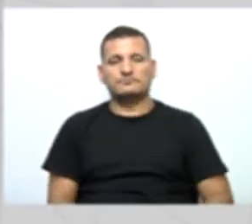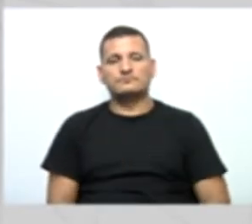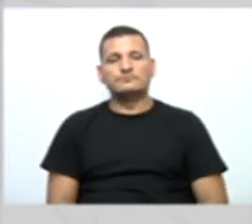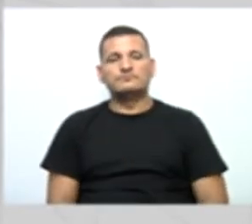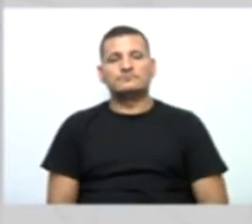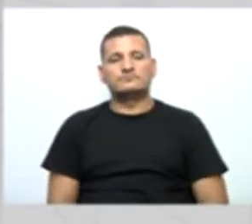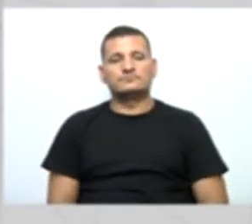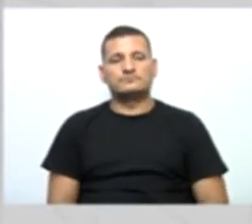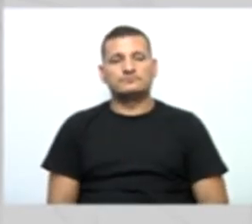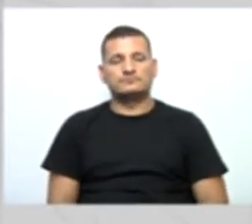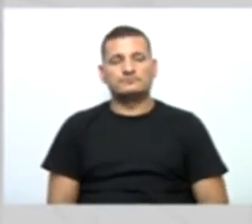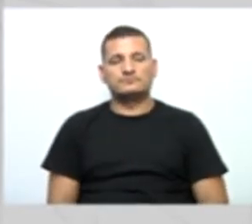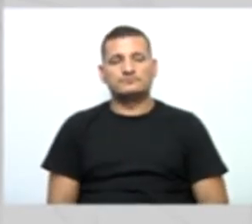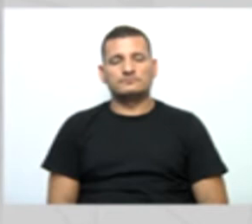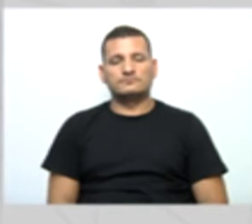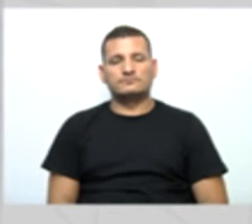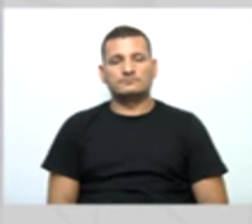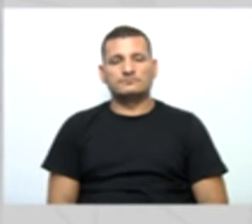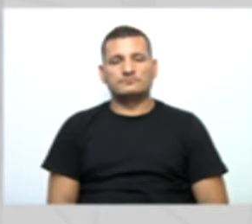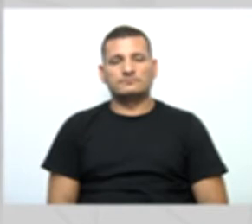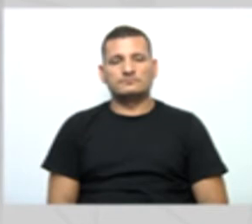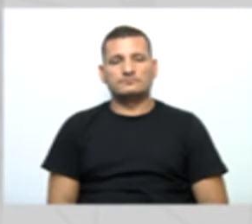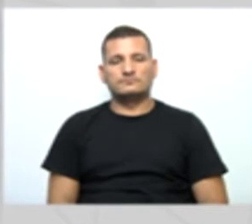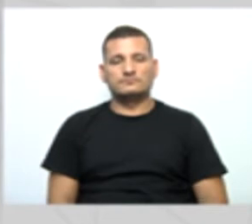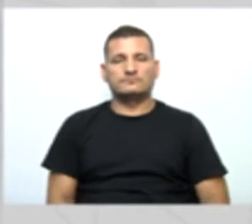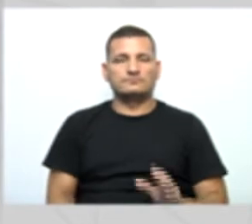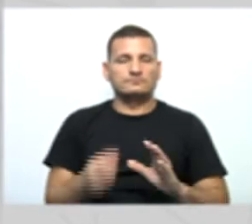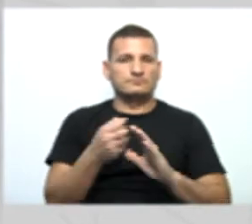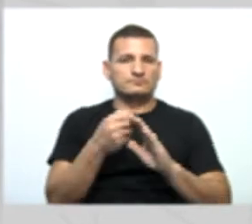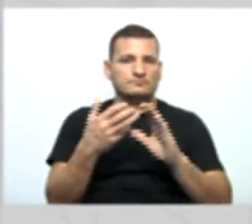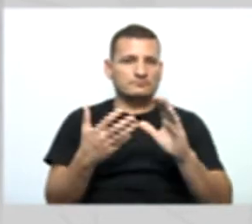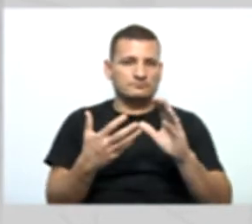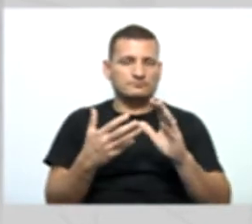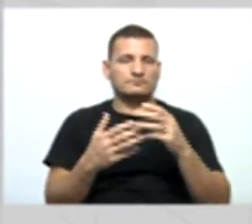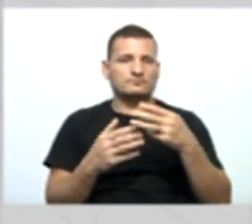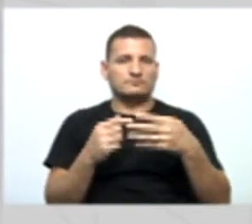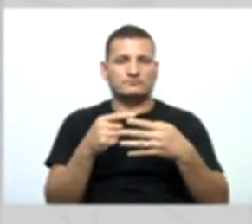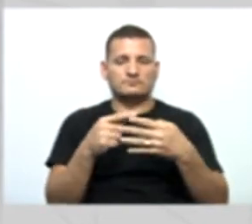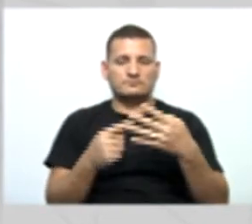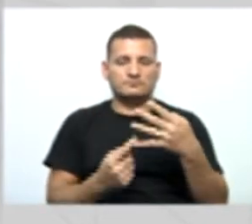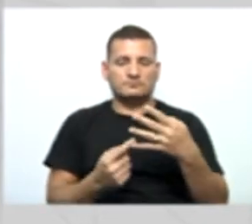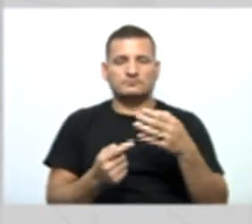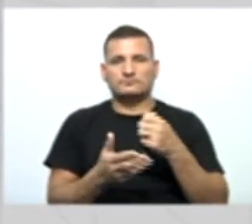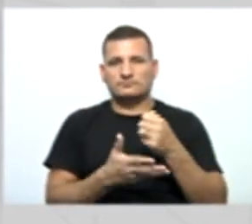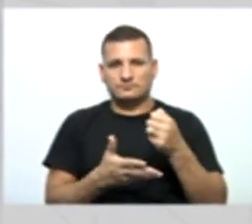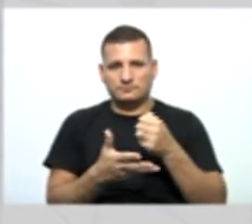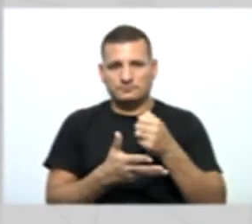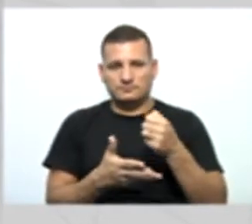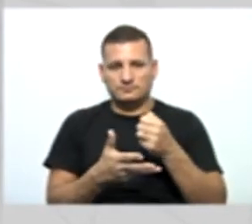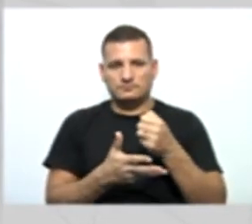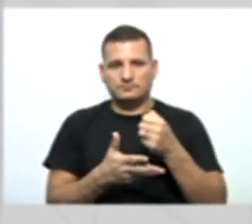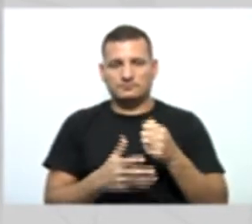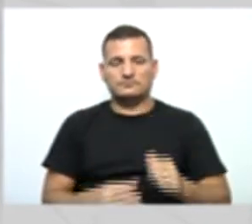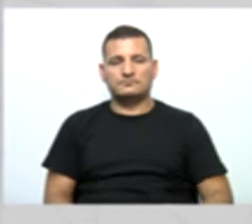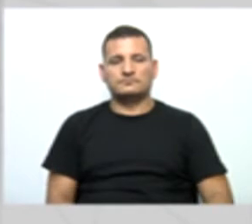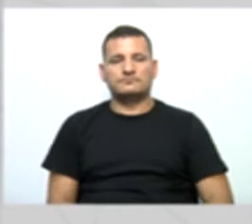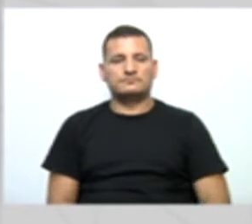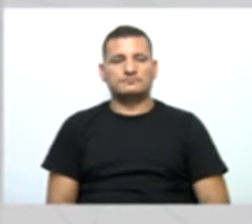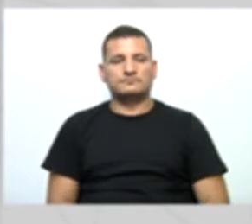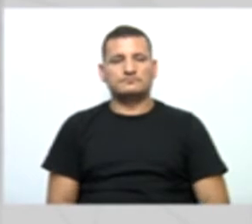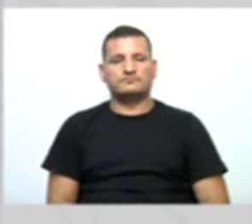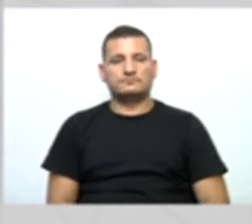4 atributos. 4 propriedades básicas que todo cachorro tem. Nome, idade, raça e